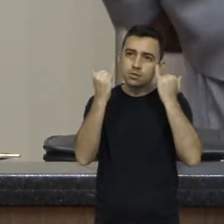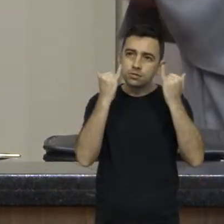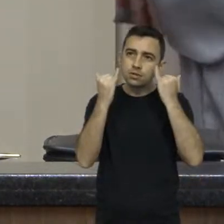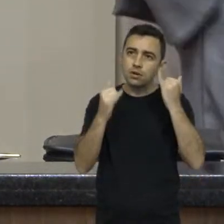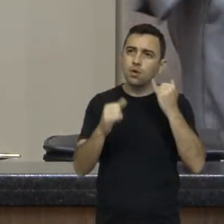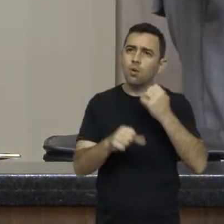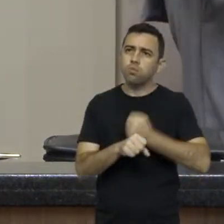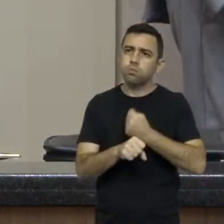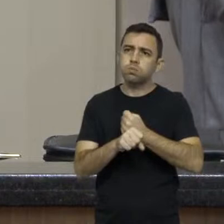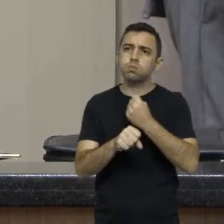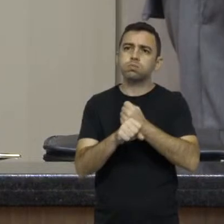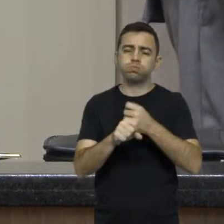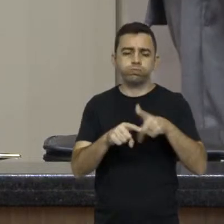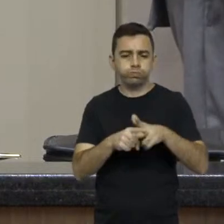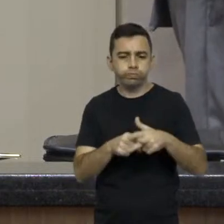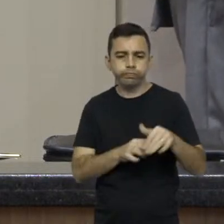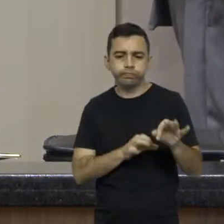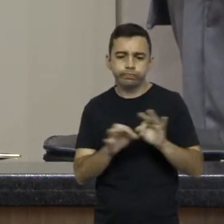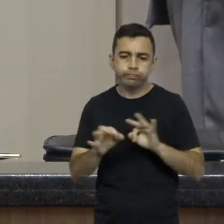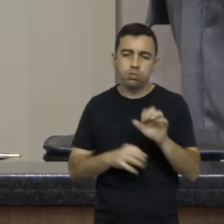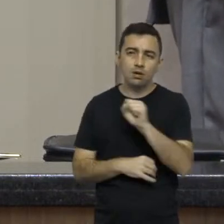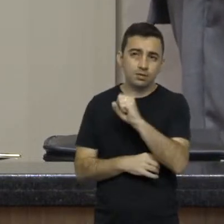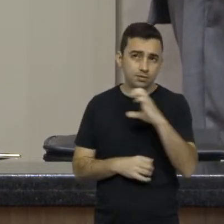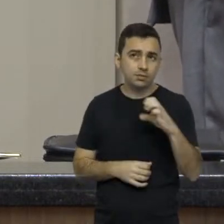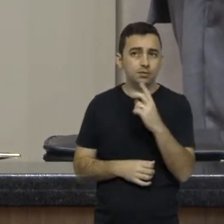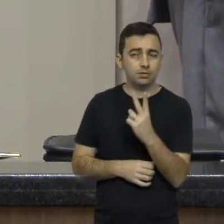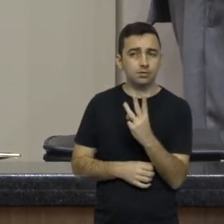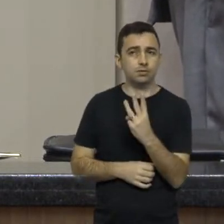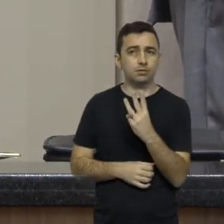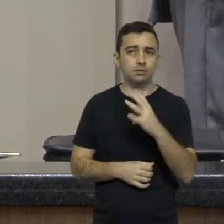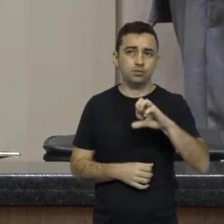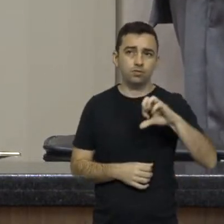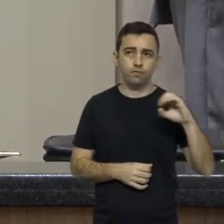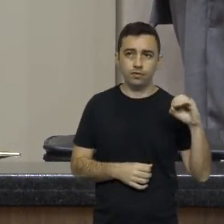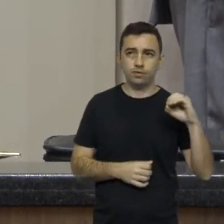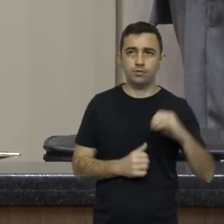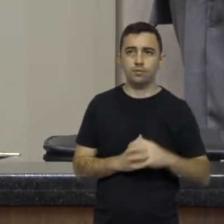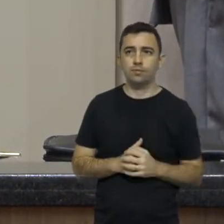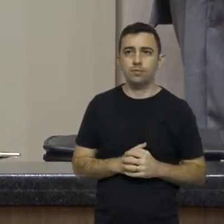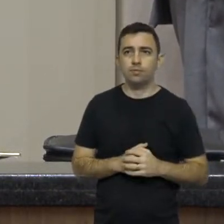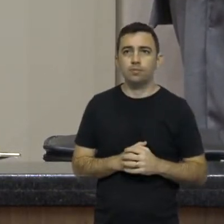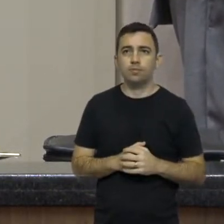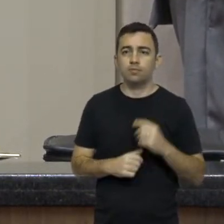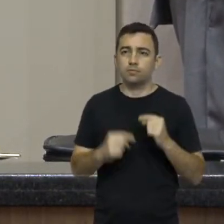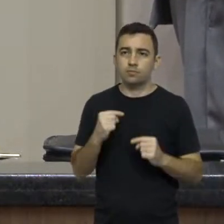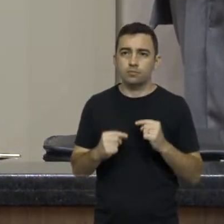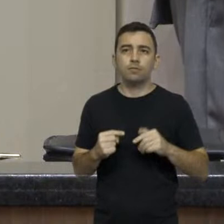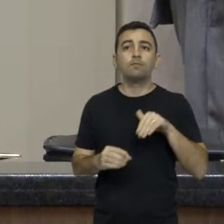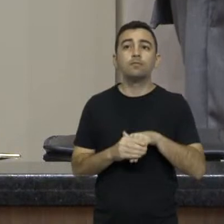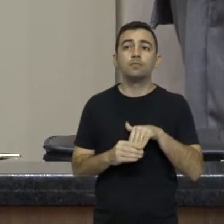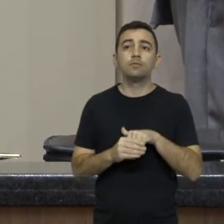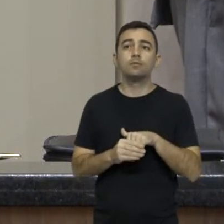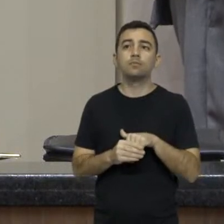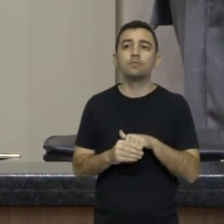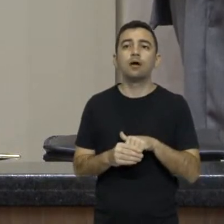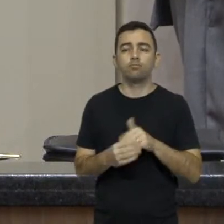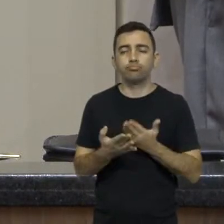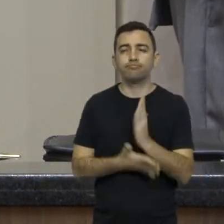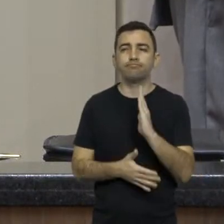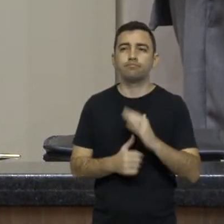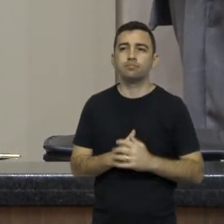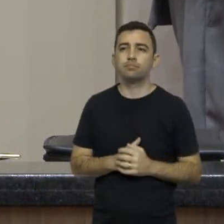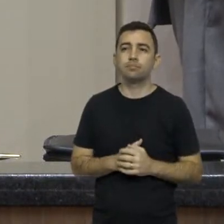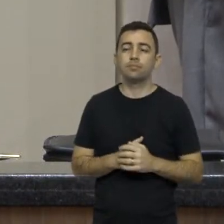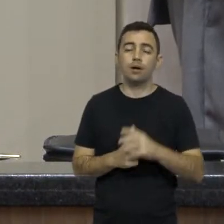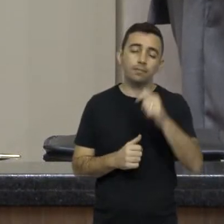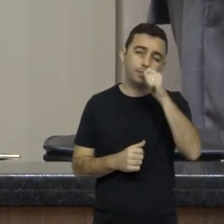obras de restauração da SC-390. Em discussão, Em votação, aprovado. Deputado João